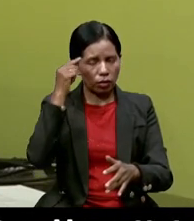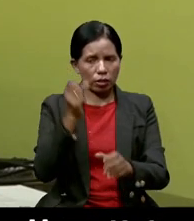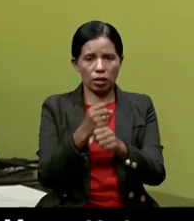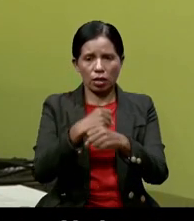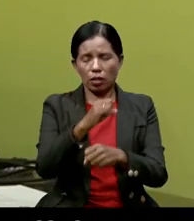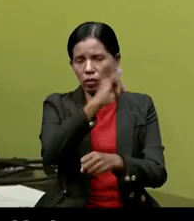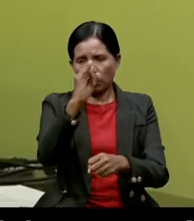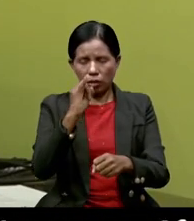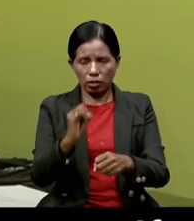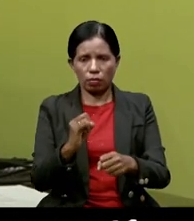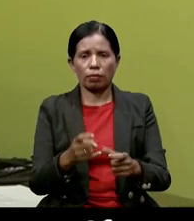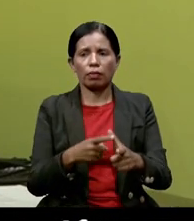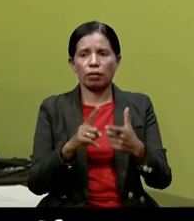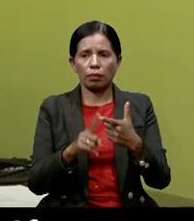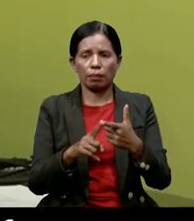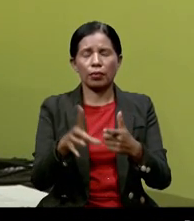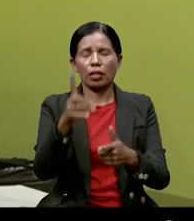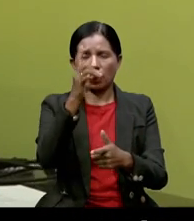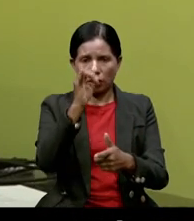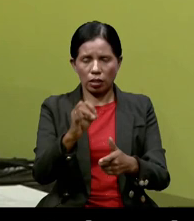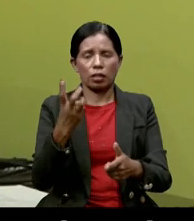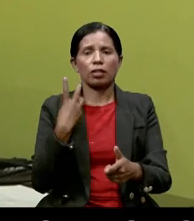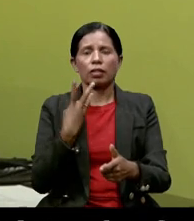rural. Então, ia diline ita